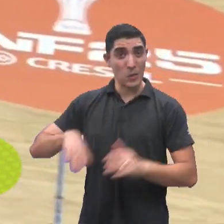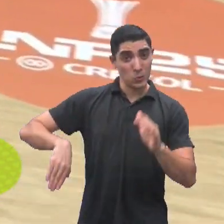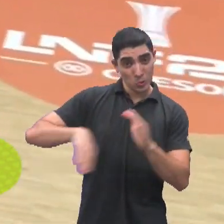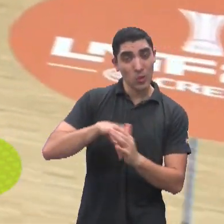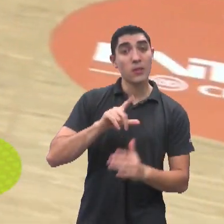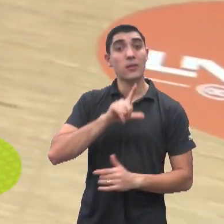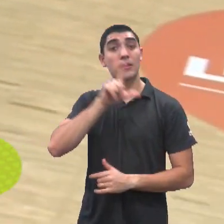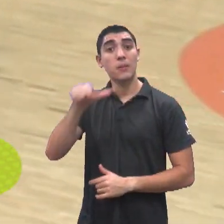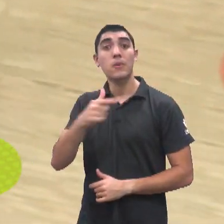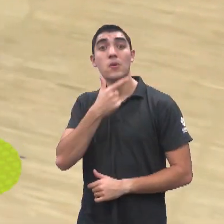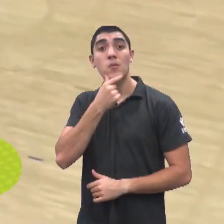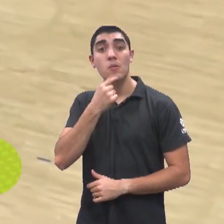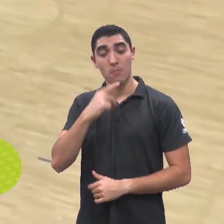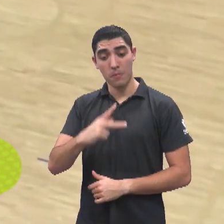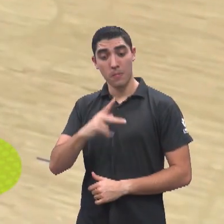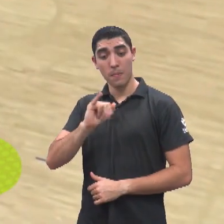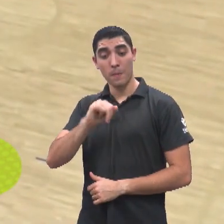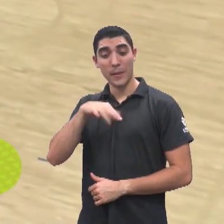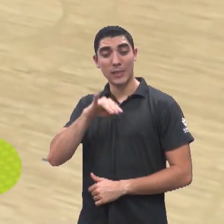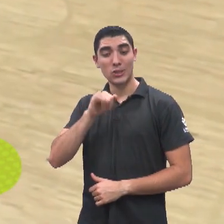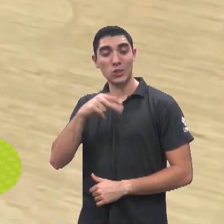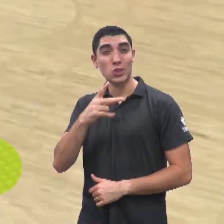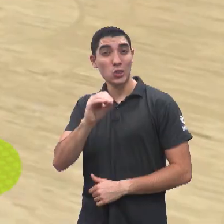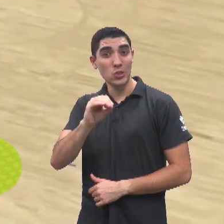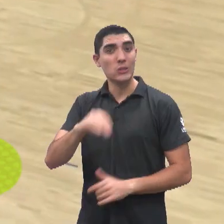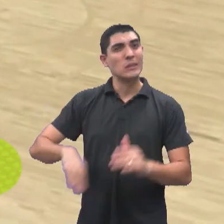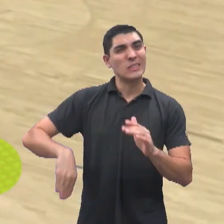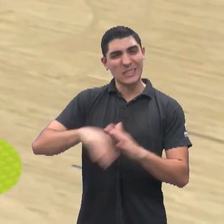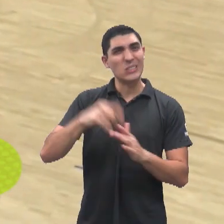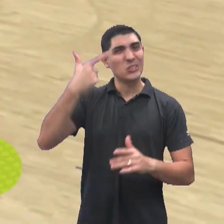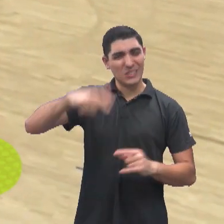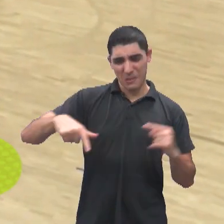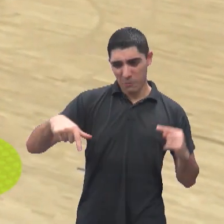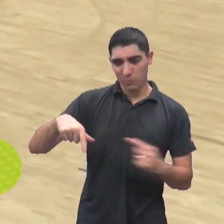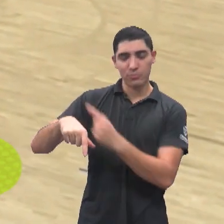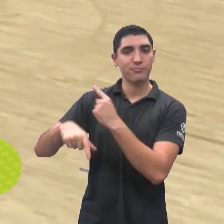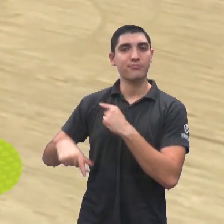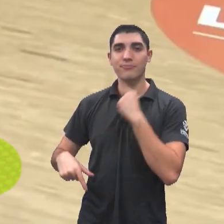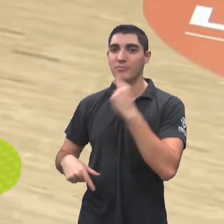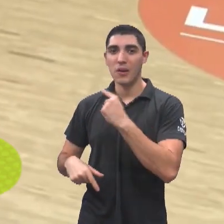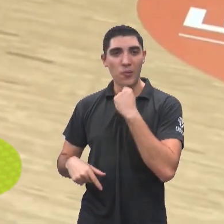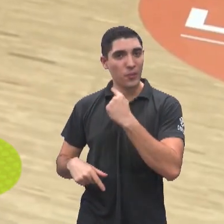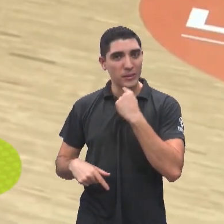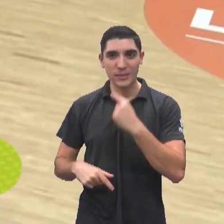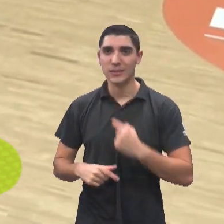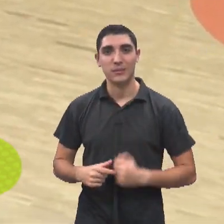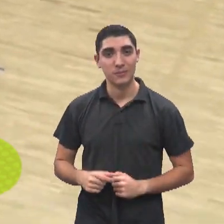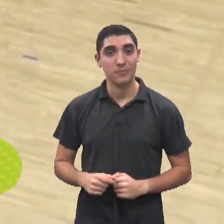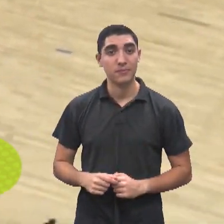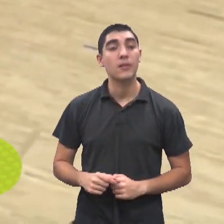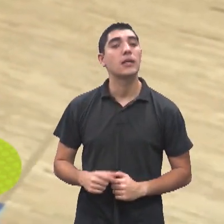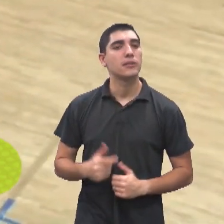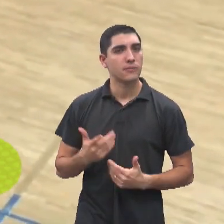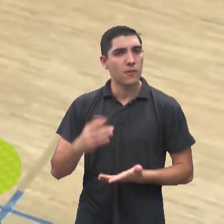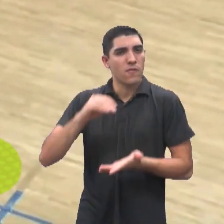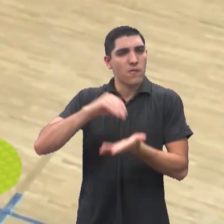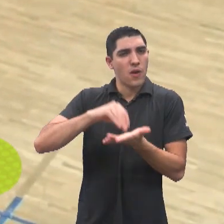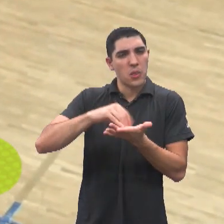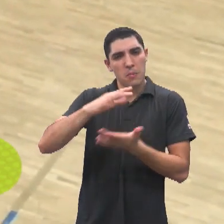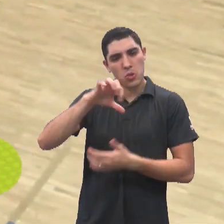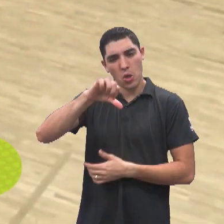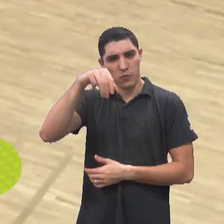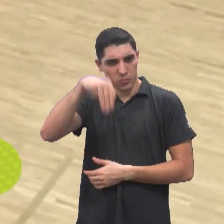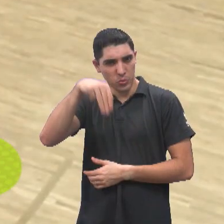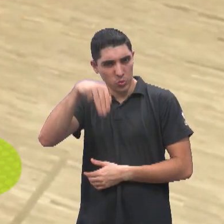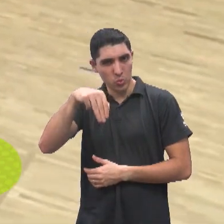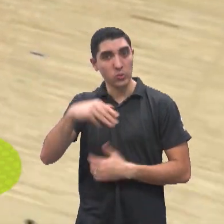livre, tocou errado de perna esquerda, perdendo a chance do segundo. Restando pouco mais de 9 para acabar o jogo,